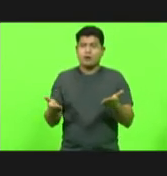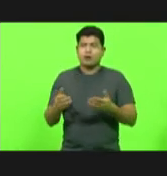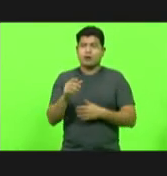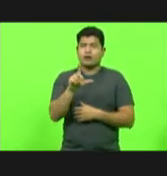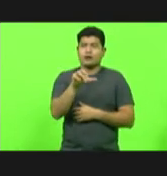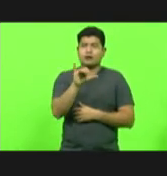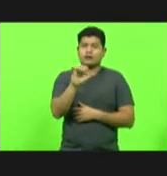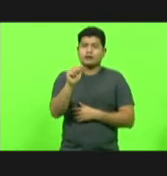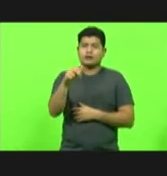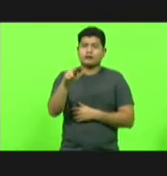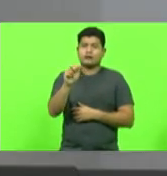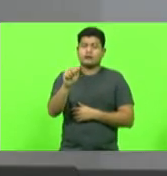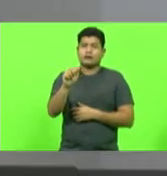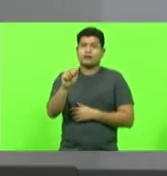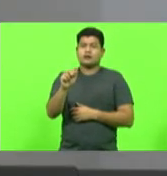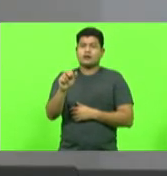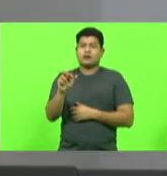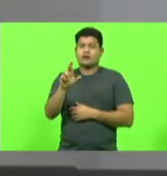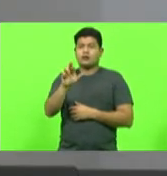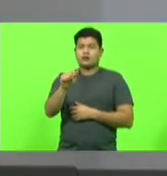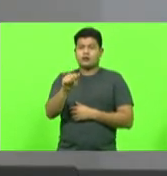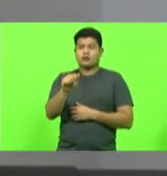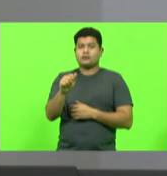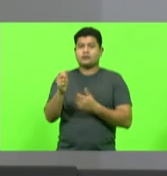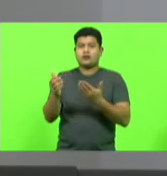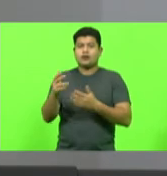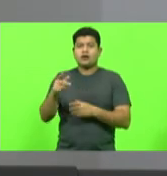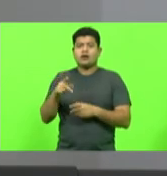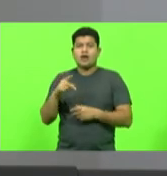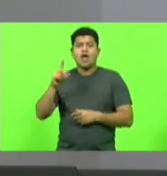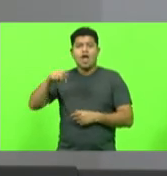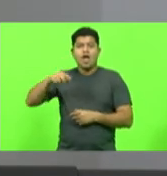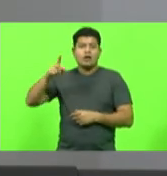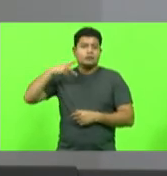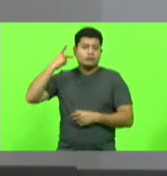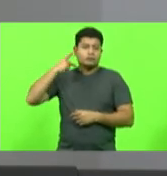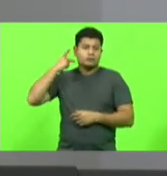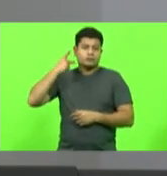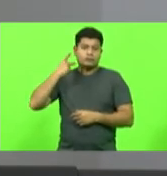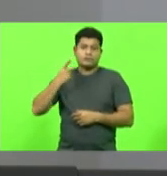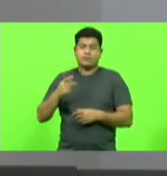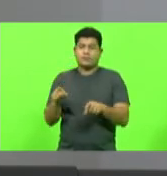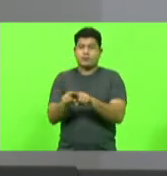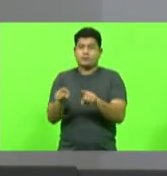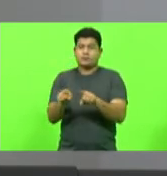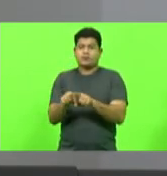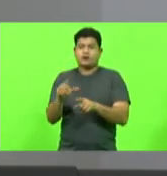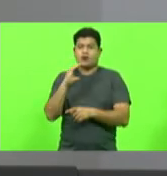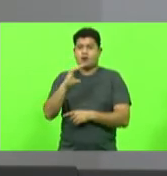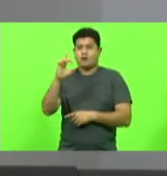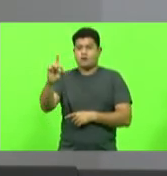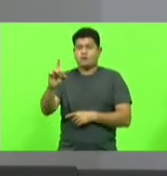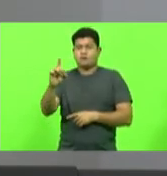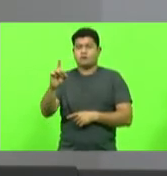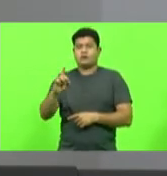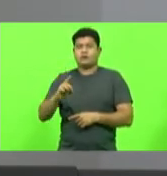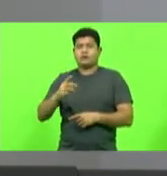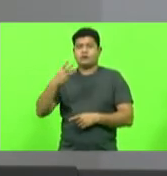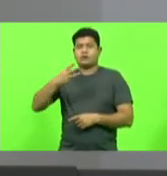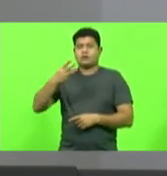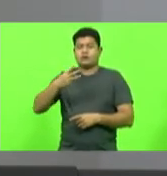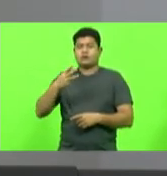Dalmut, promotora e coordenadora adjunta do Centro de Apoio Operacional dos Direitos Humanos e Terceiro Setor